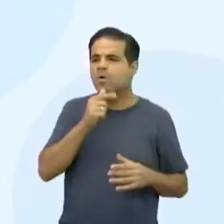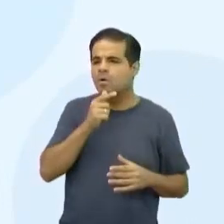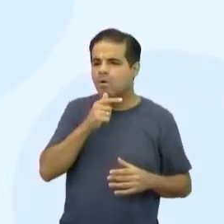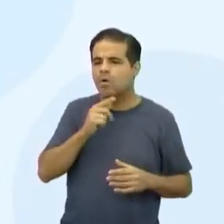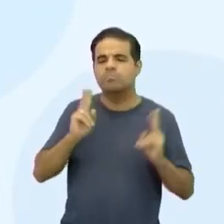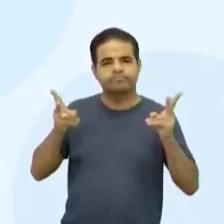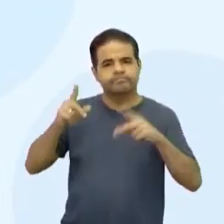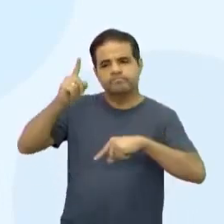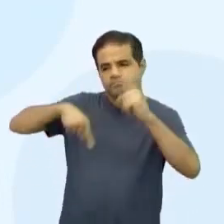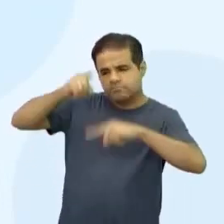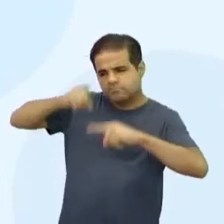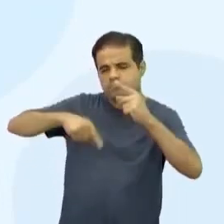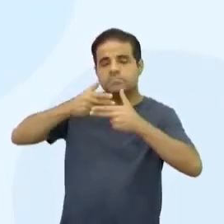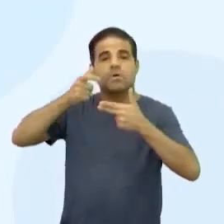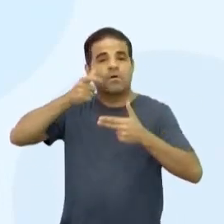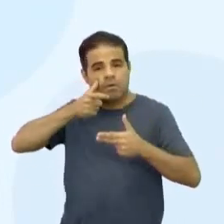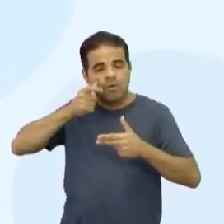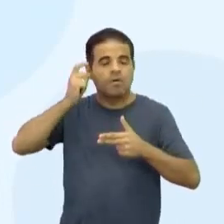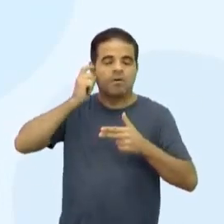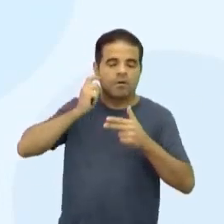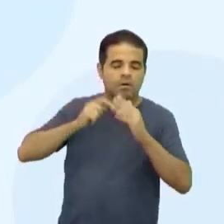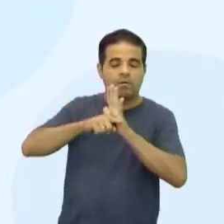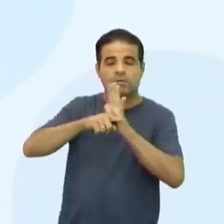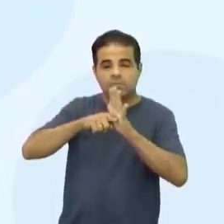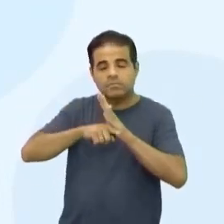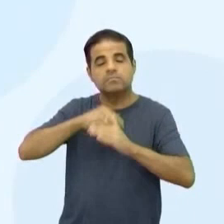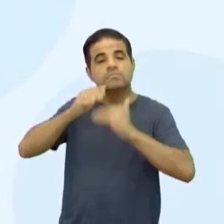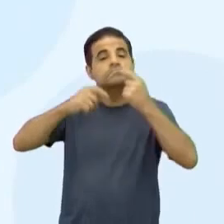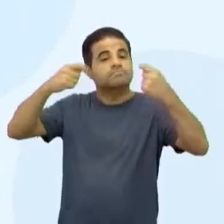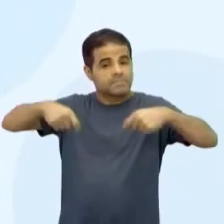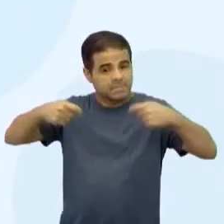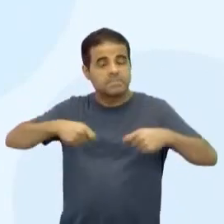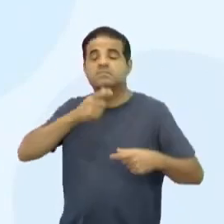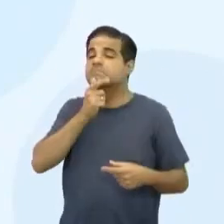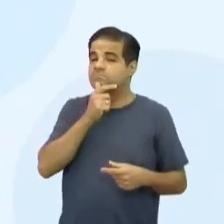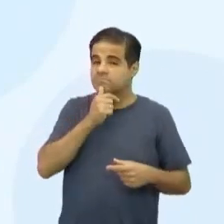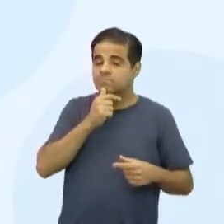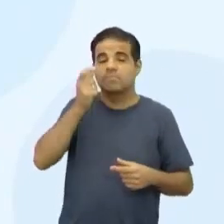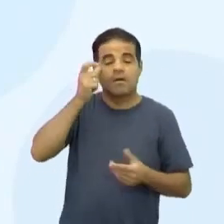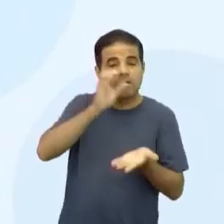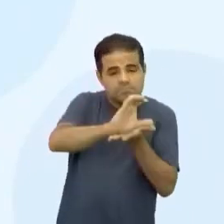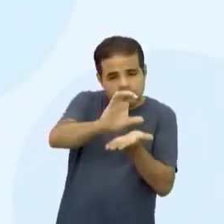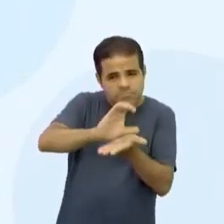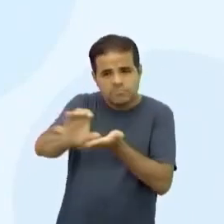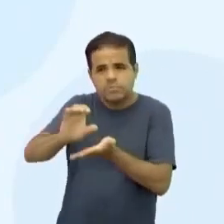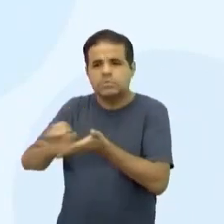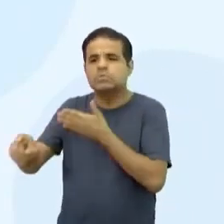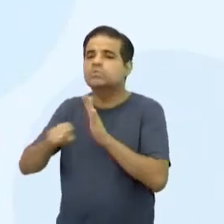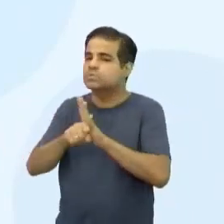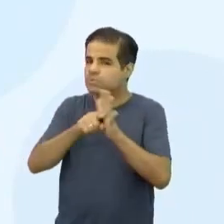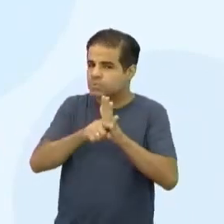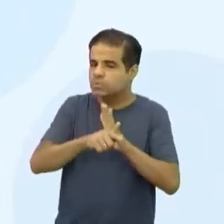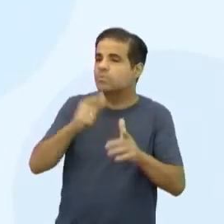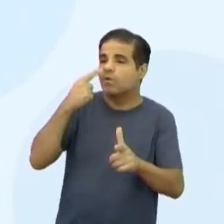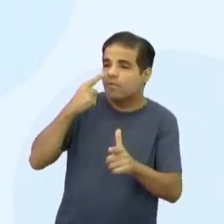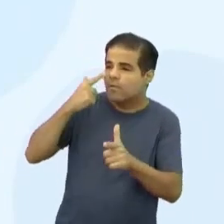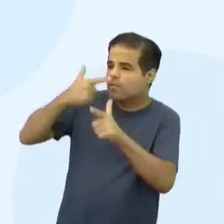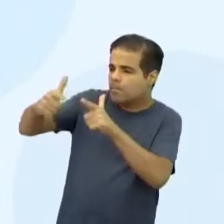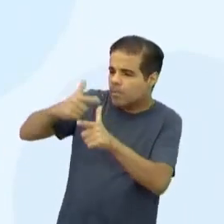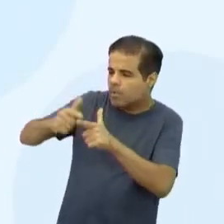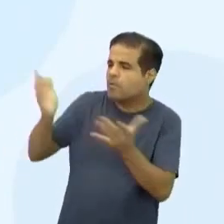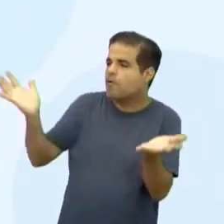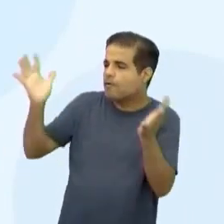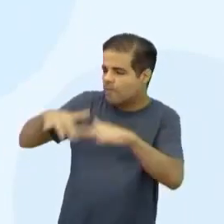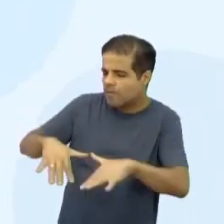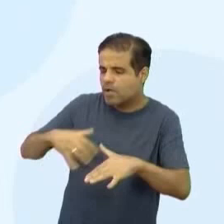de bens de consumo, verificar os processos que necessitam de água e investigação de uma situação-problema, que virá para